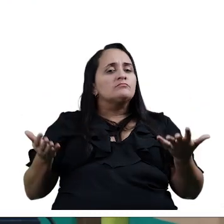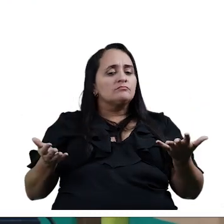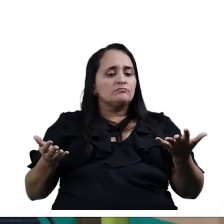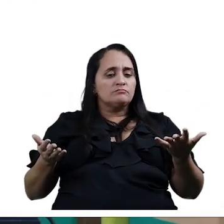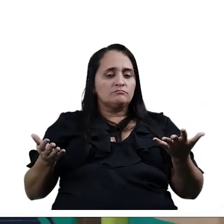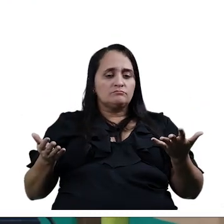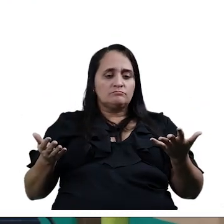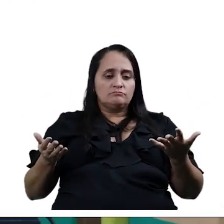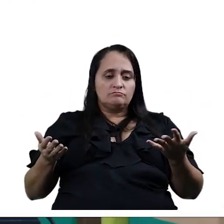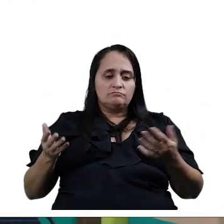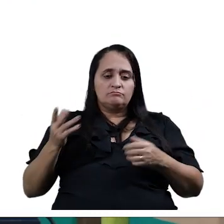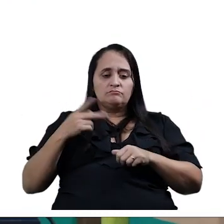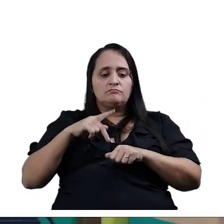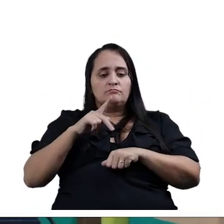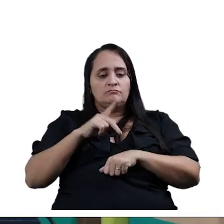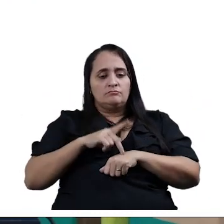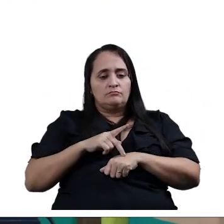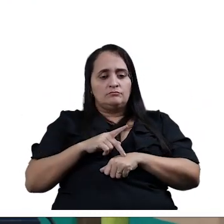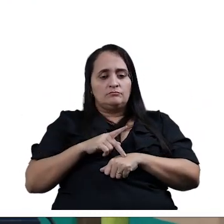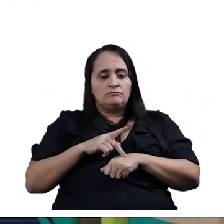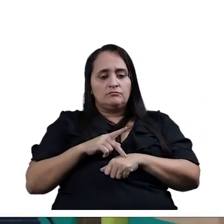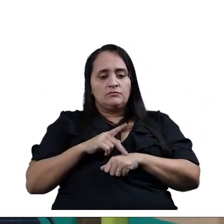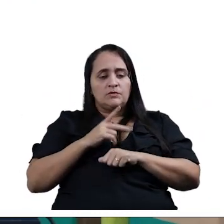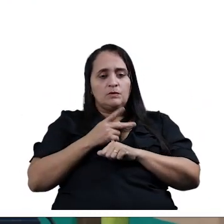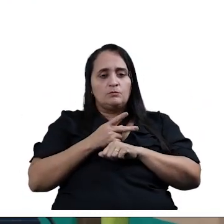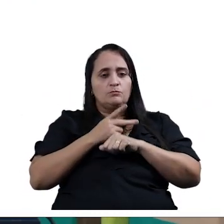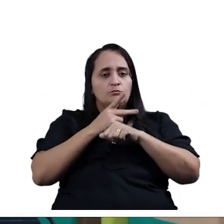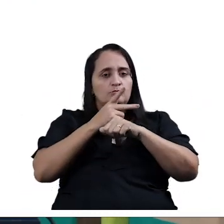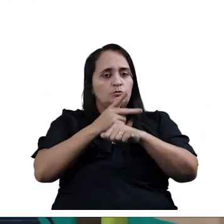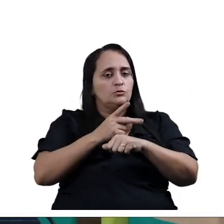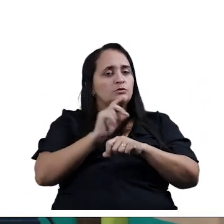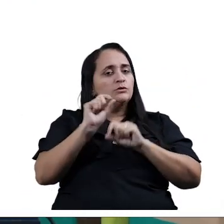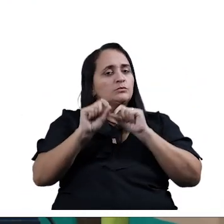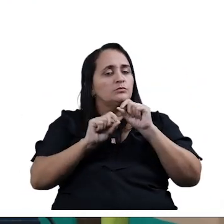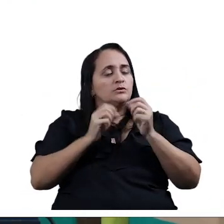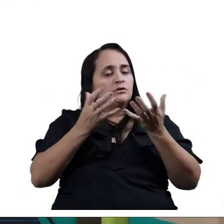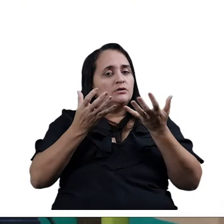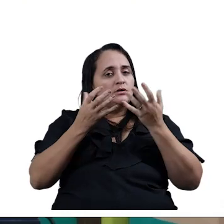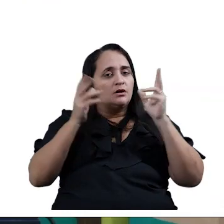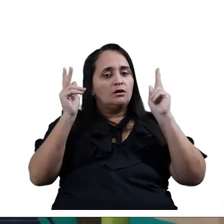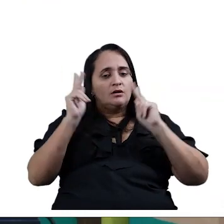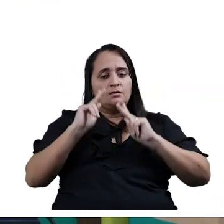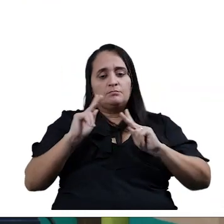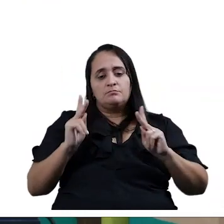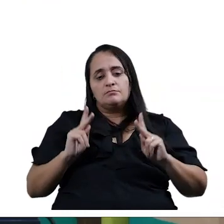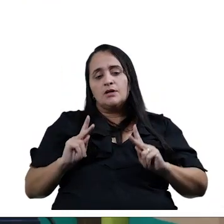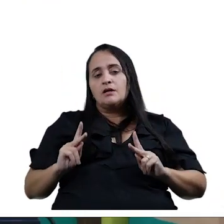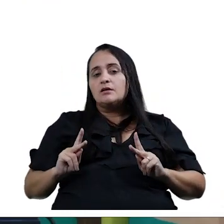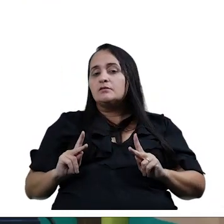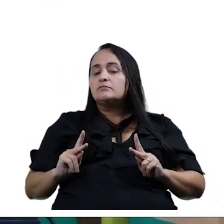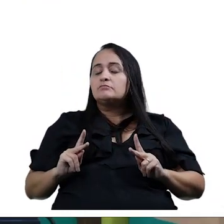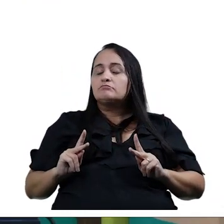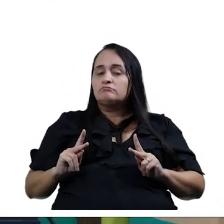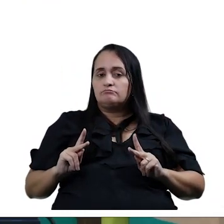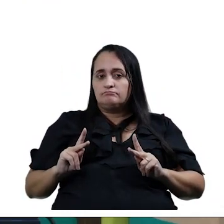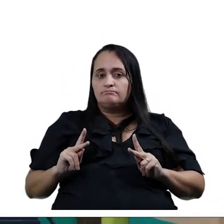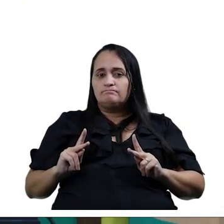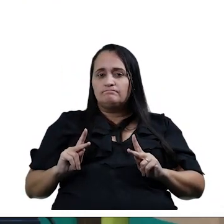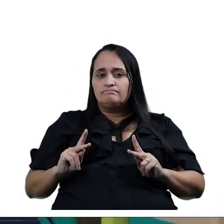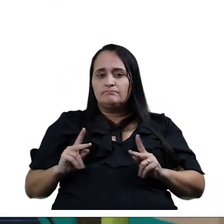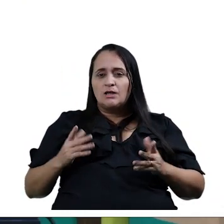a paz. E não só a paz, no caso de ausência de guerra, mas a